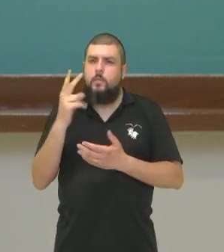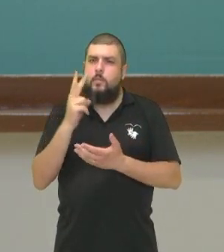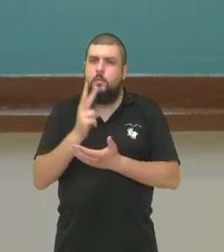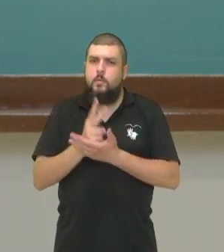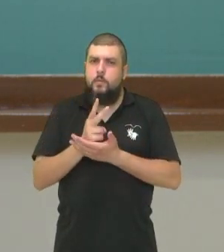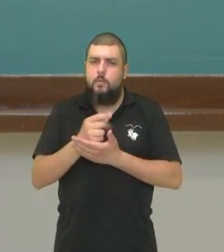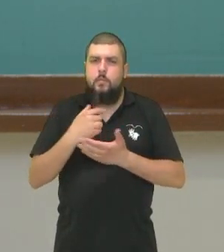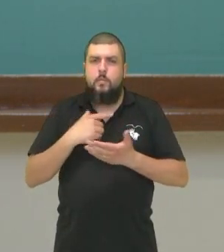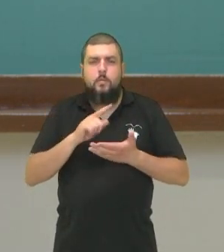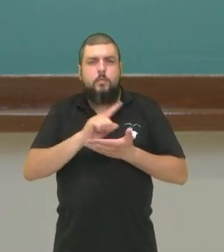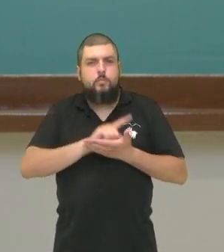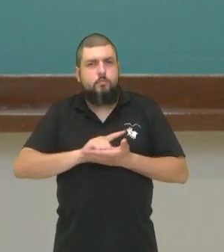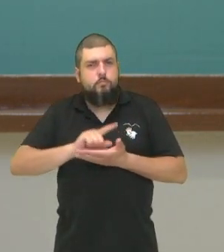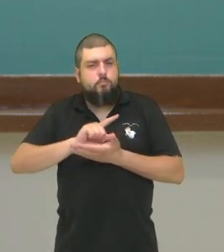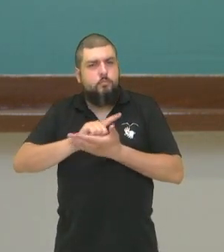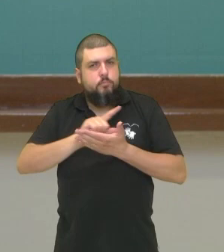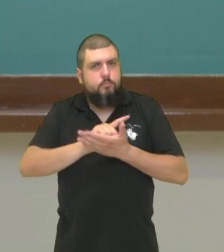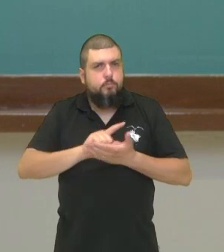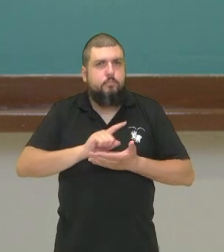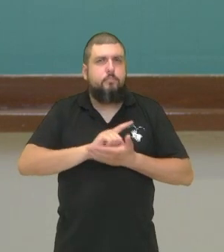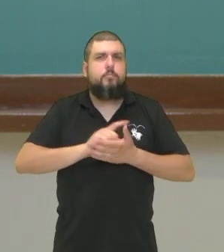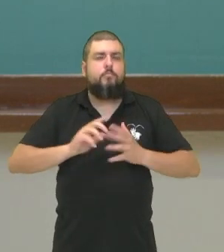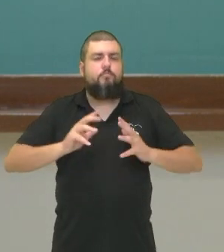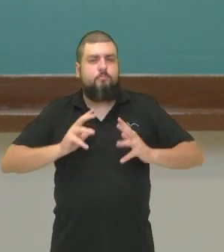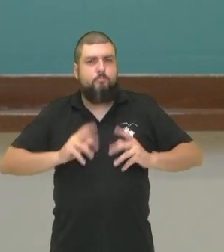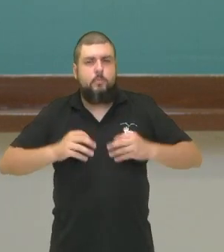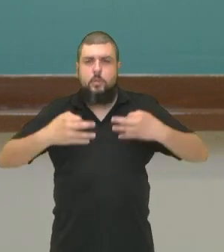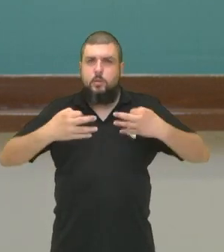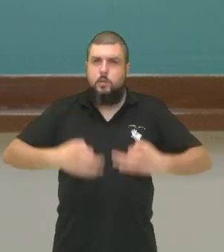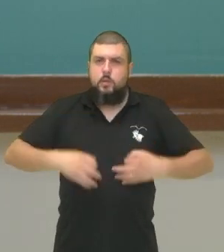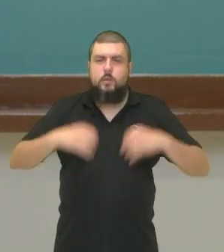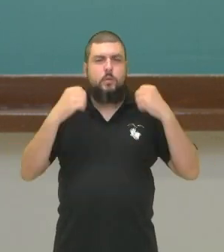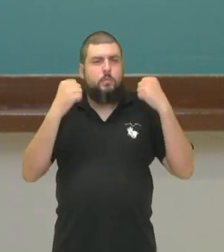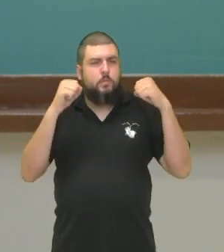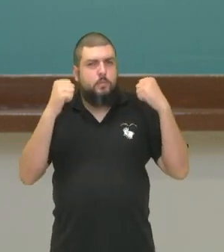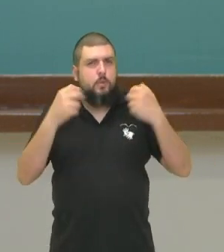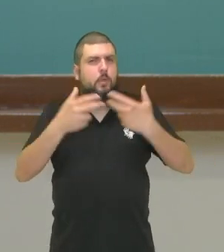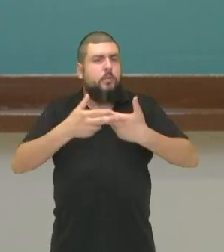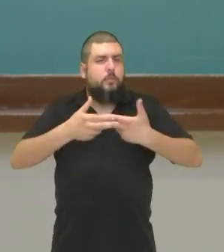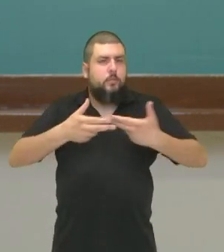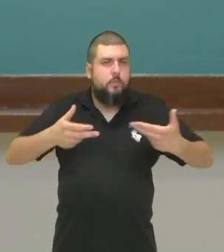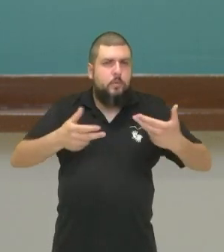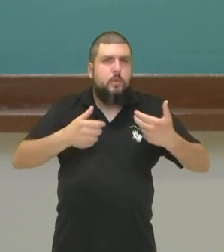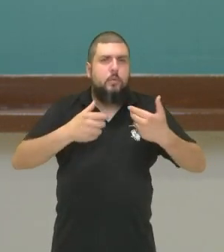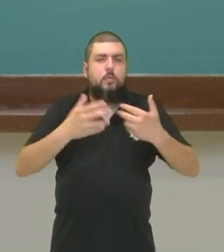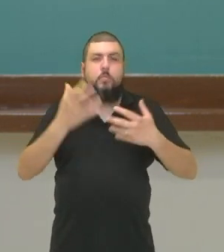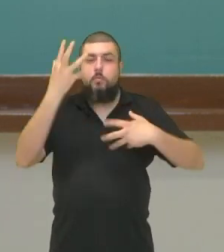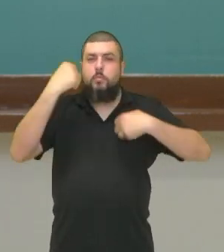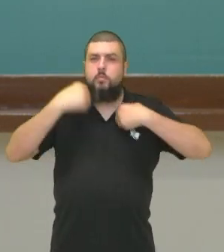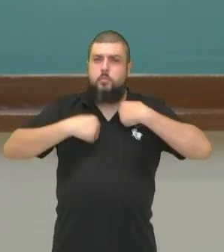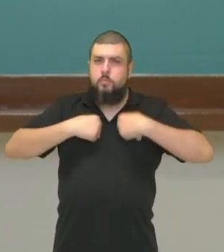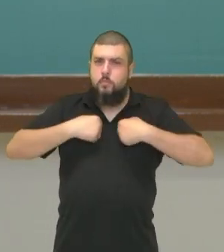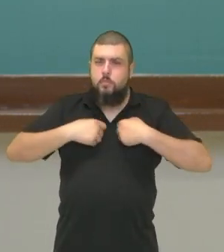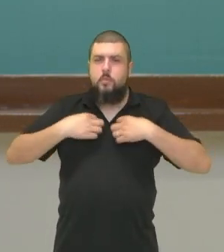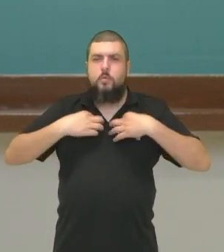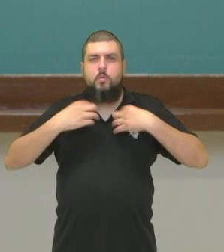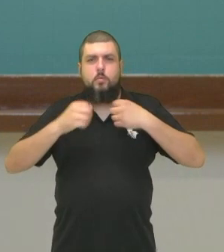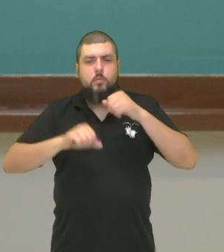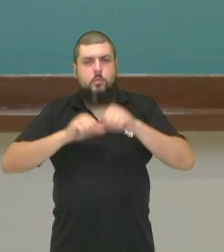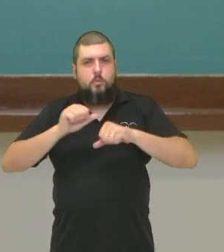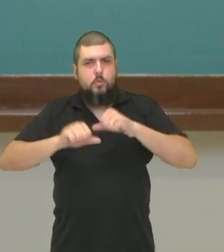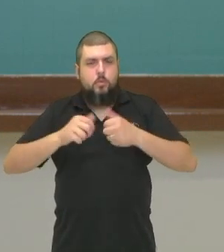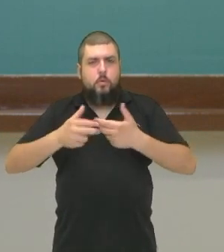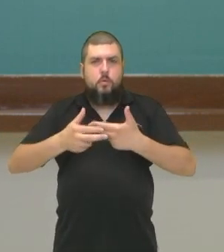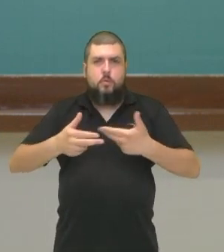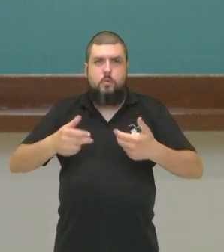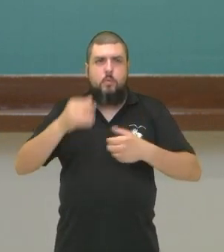mantendo higiene, limpando, né? Depois da atividade física, cuidar, né? Tomar banho, trocar as roupas íntimas,